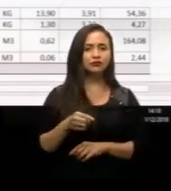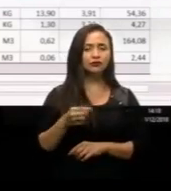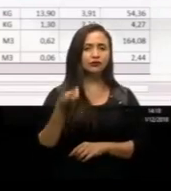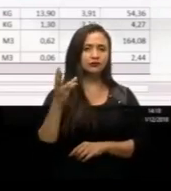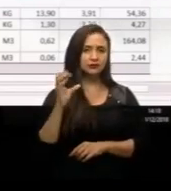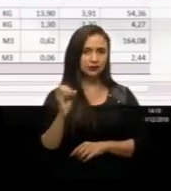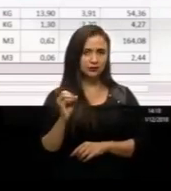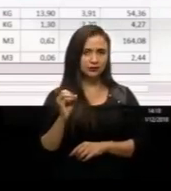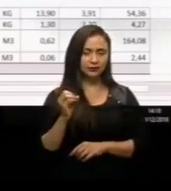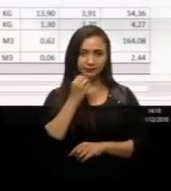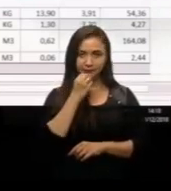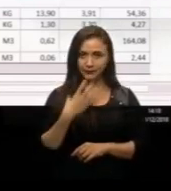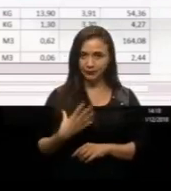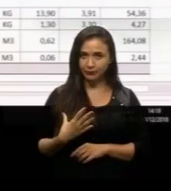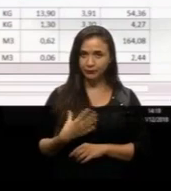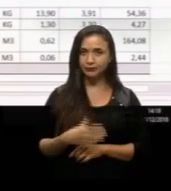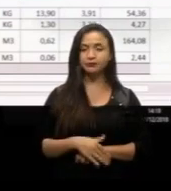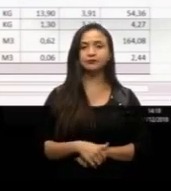0,30, tá bom?